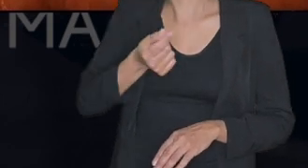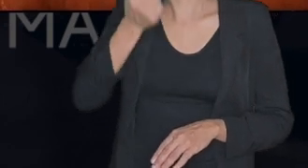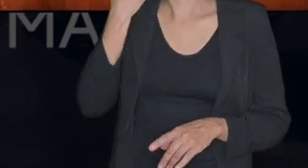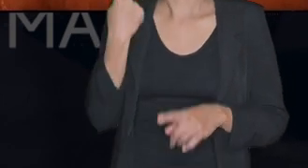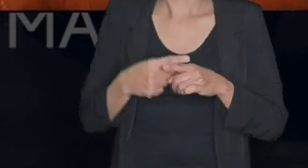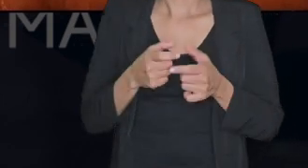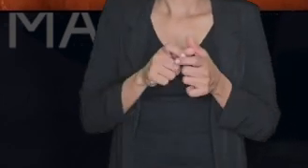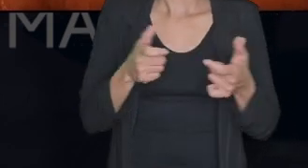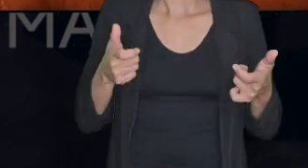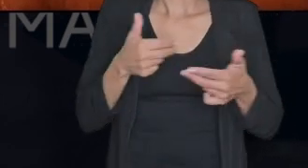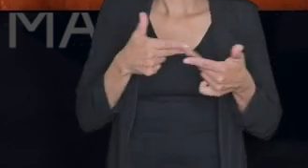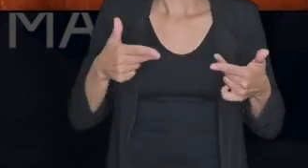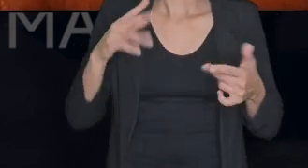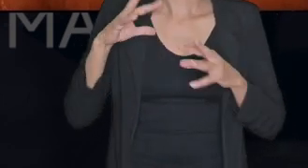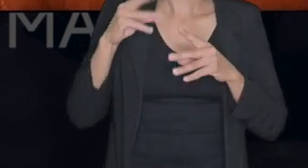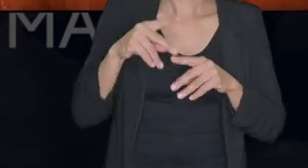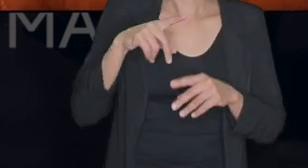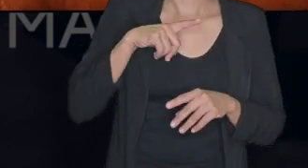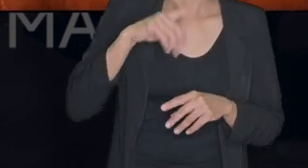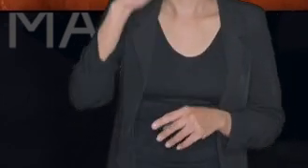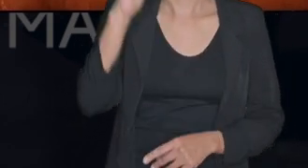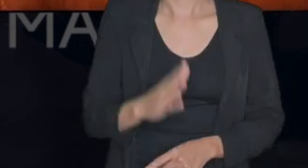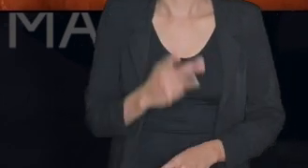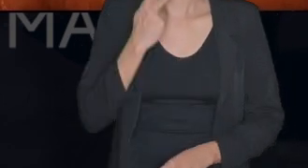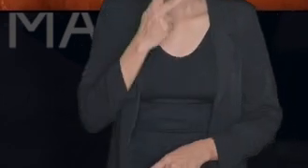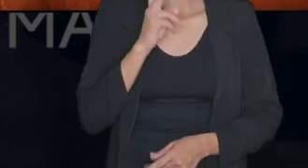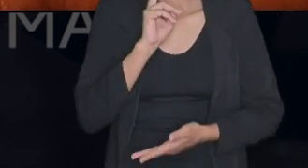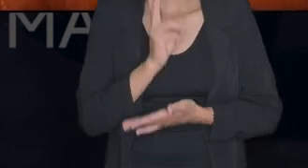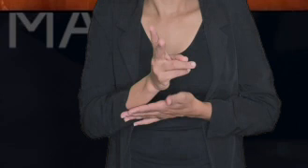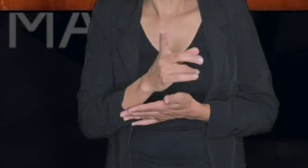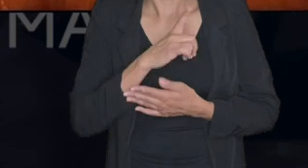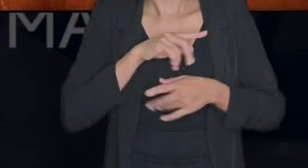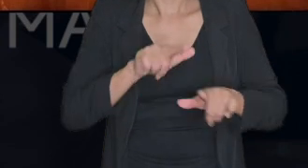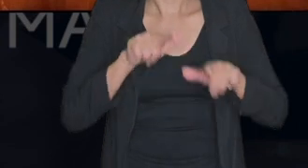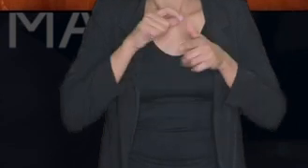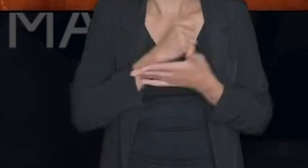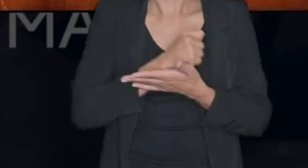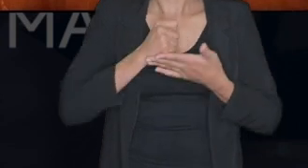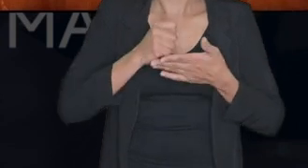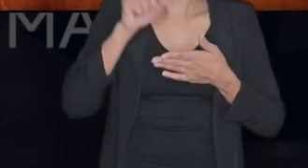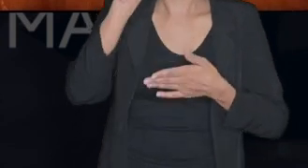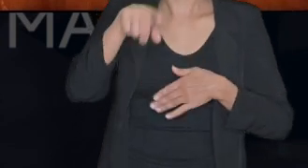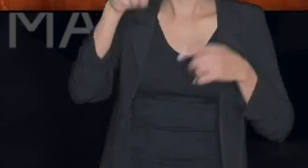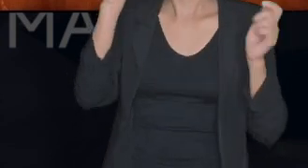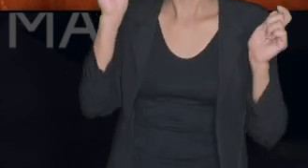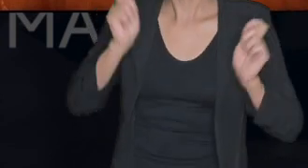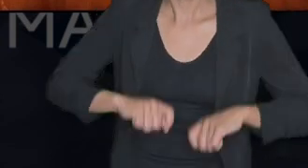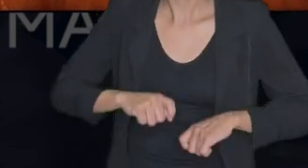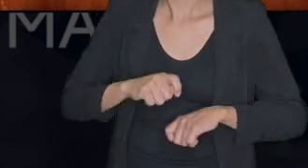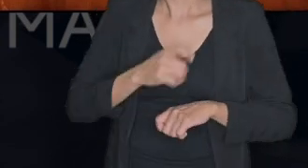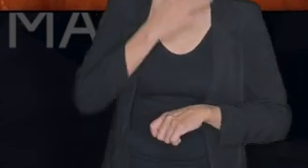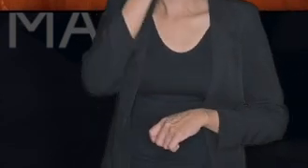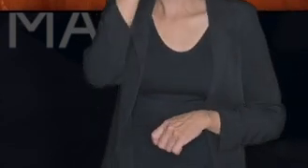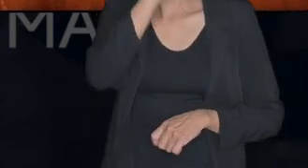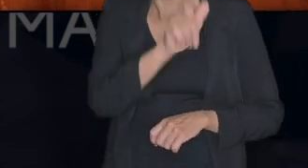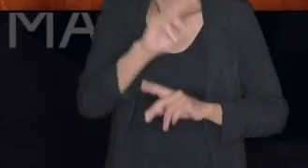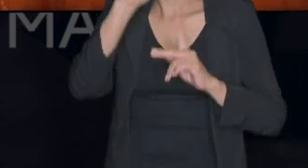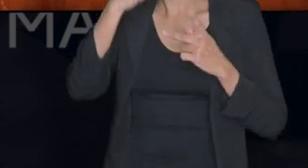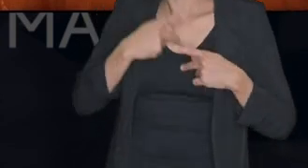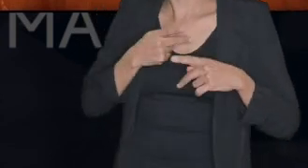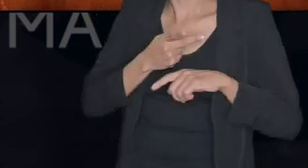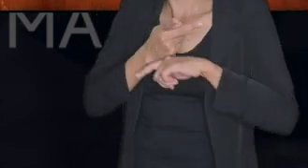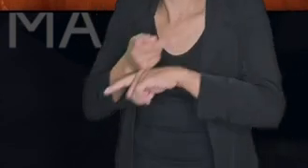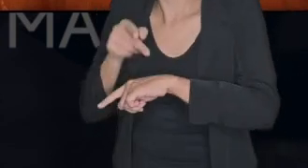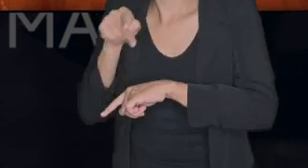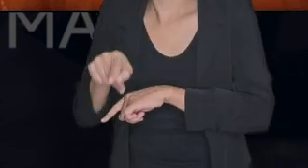seguinte: mesmo com testamento, é possível que os herdeiros vão ao juiz das sucessões, apresentem